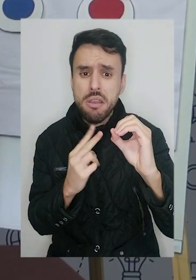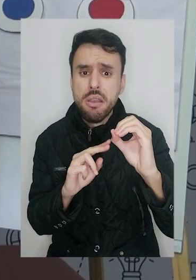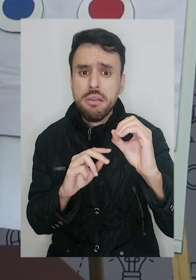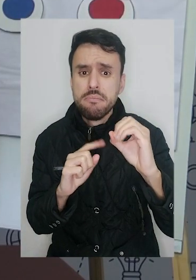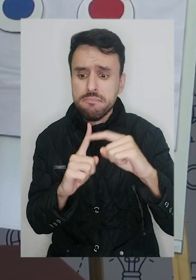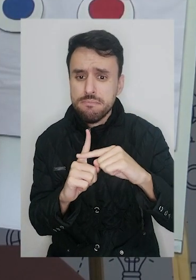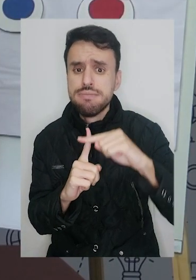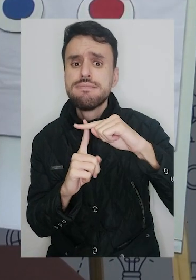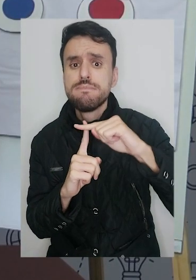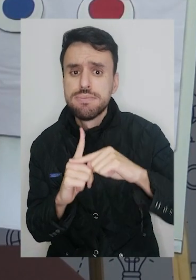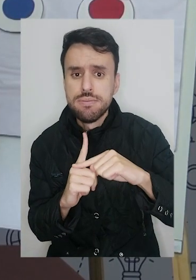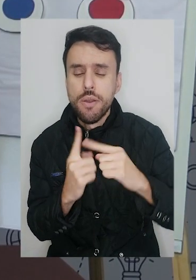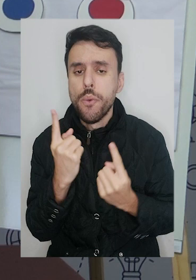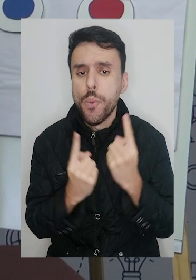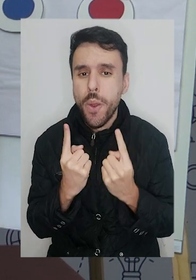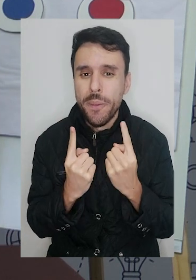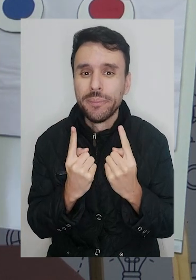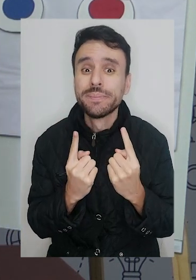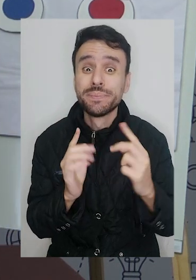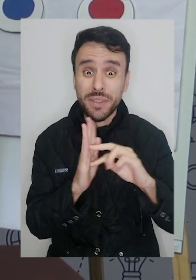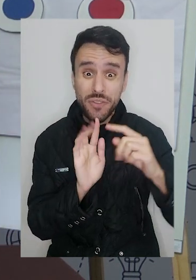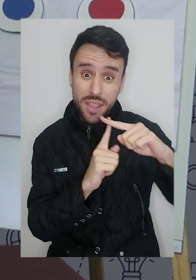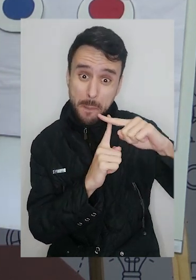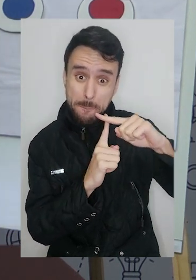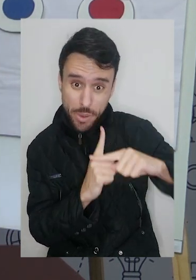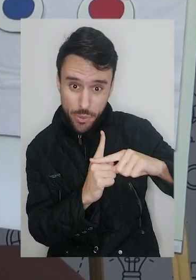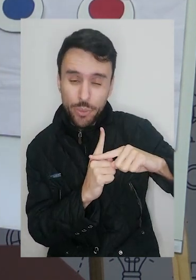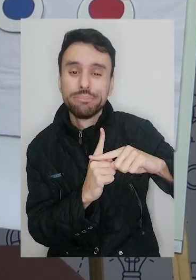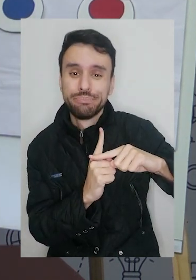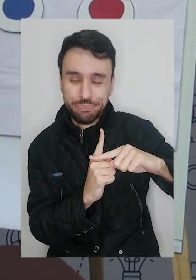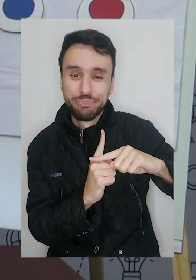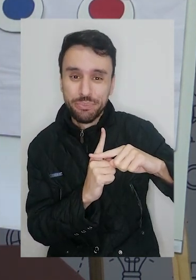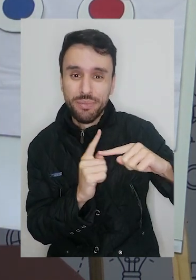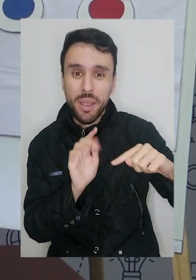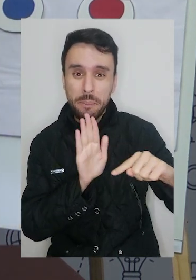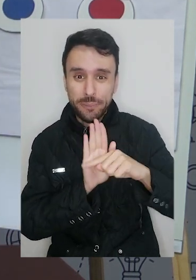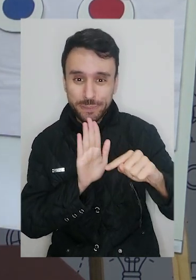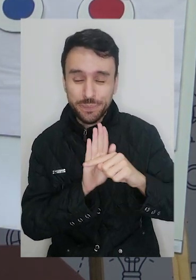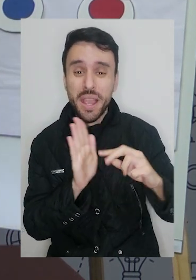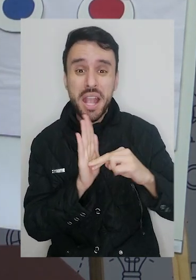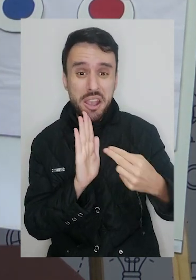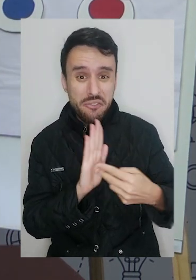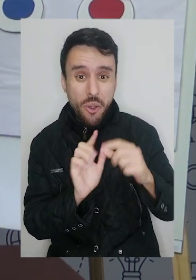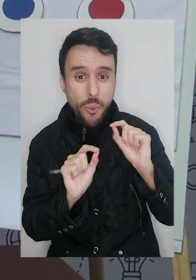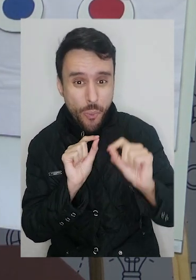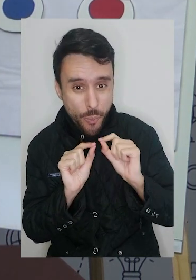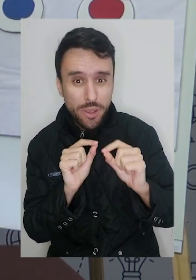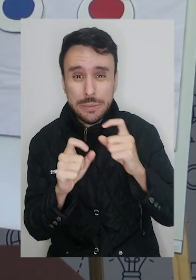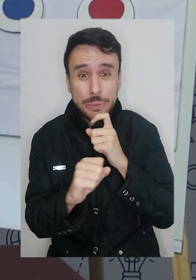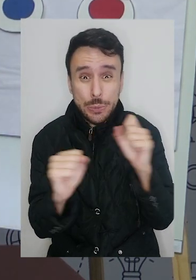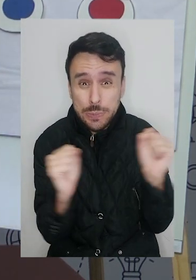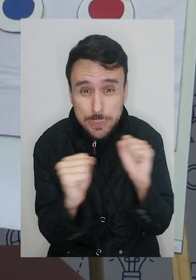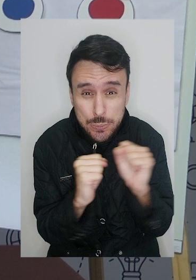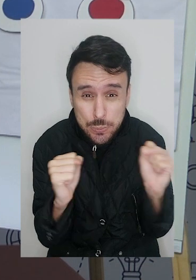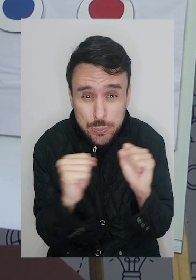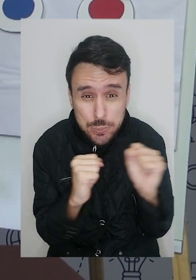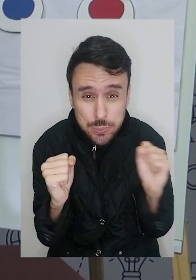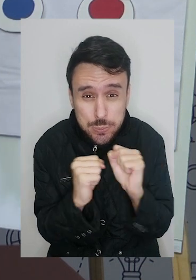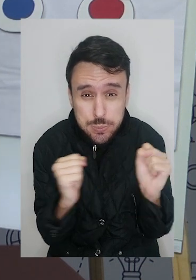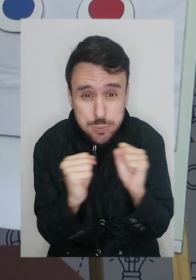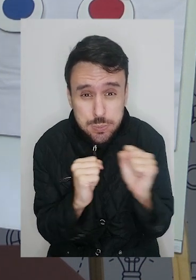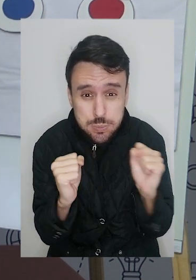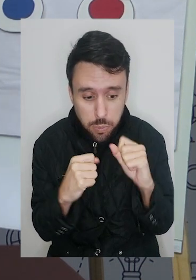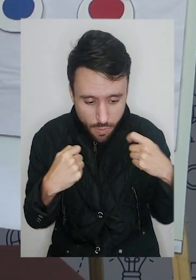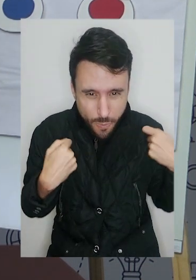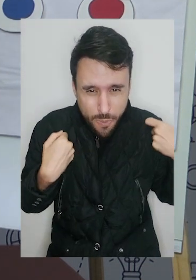é baixa? É baixa, está frio, ó. Zero. Está muito, muito frio. Olha que, repare que a moça